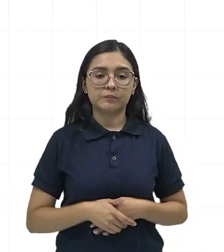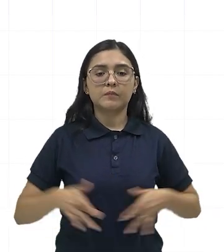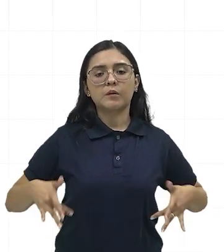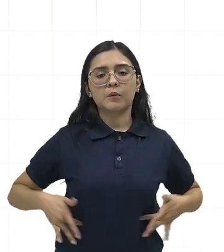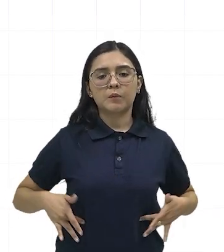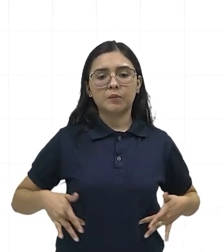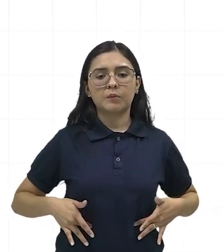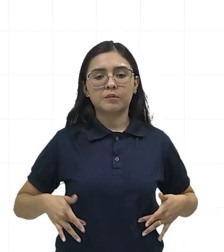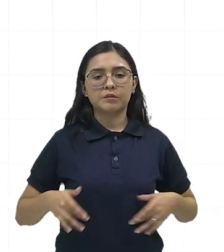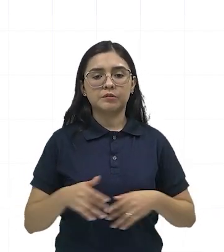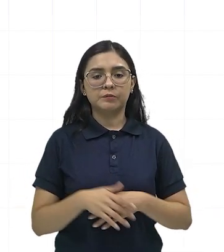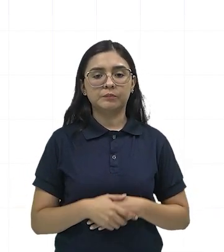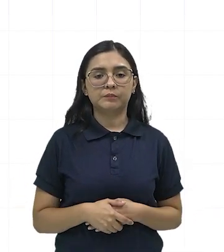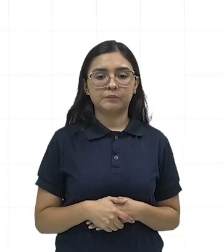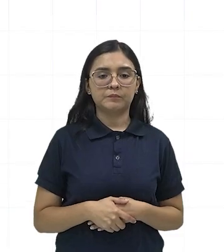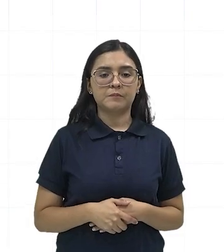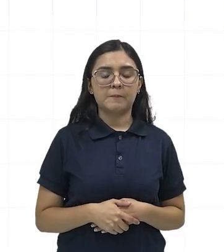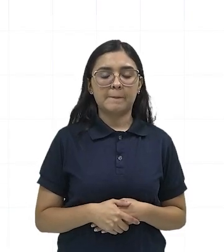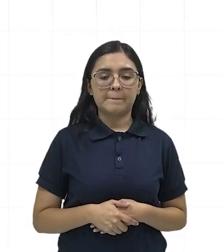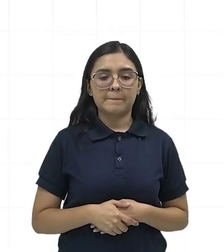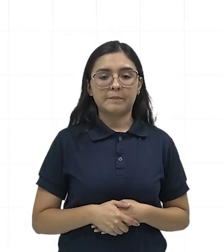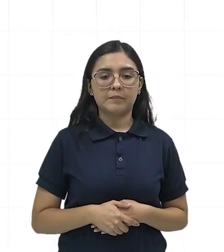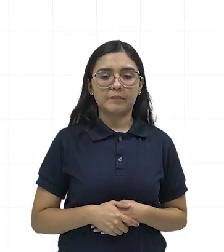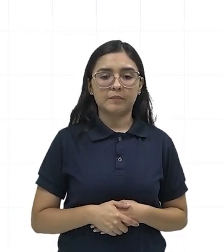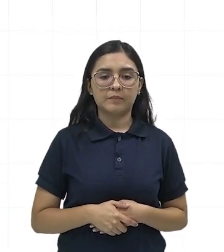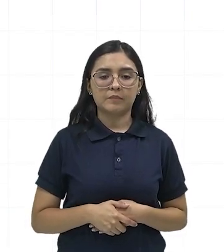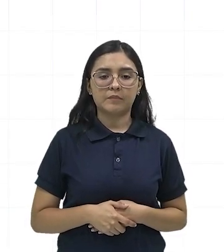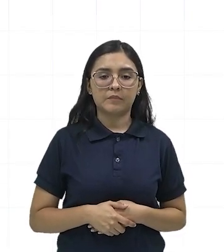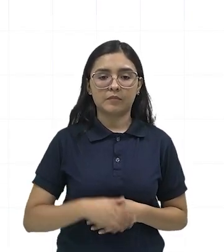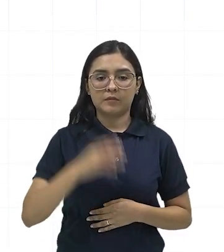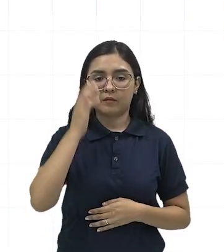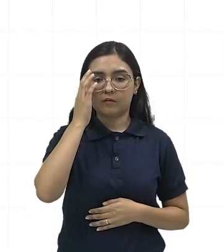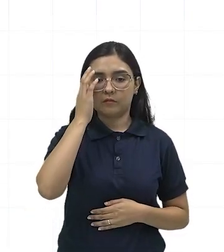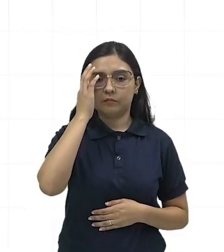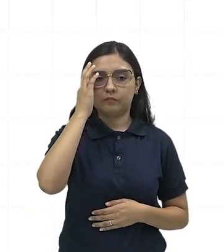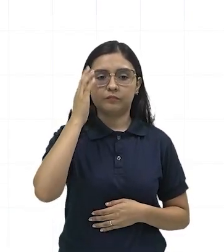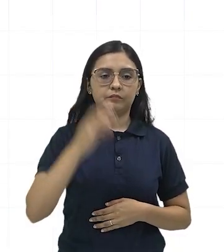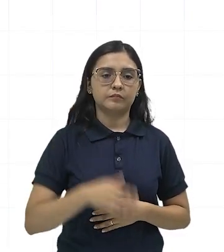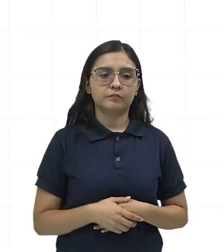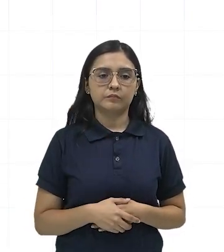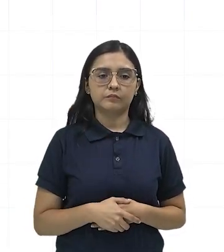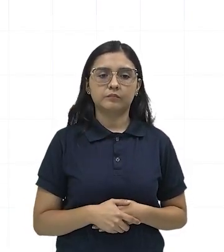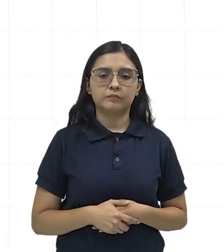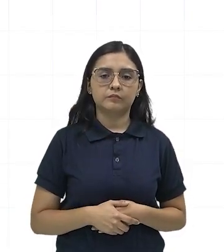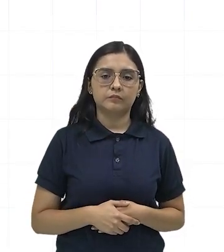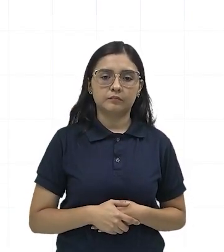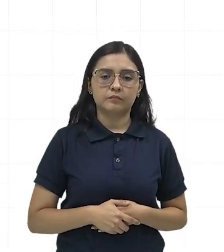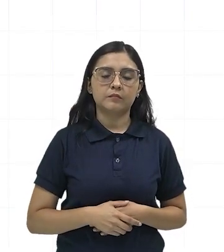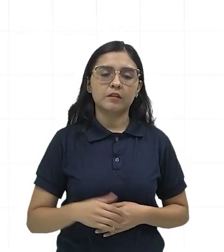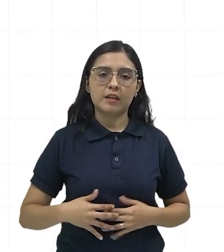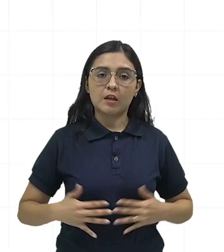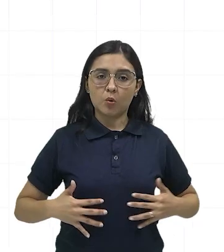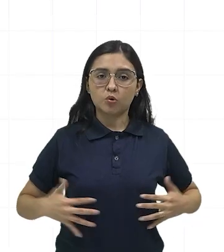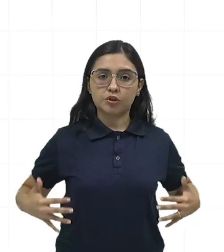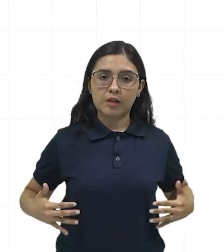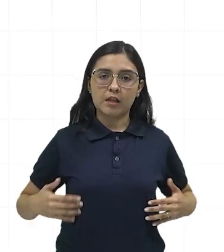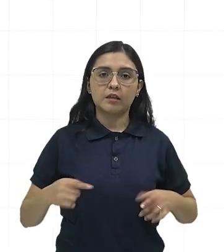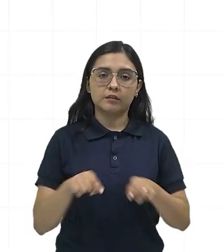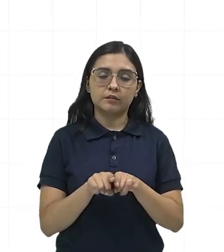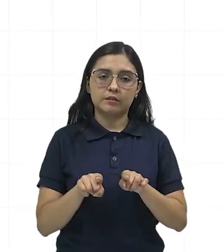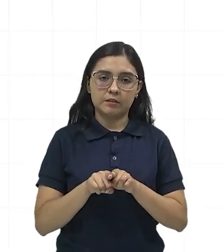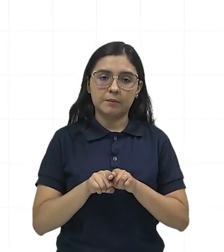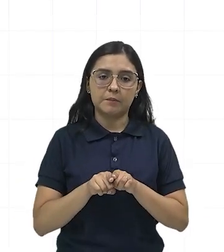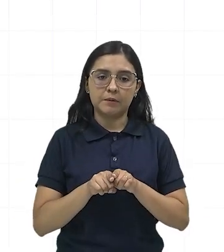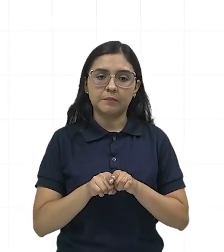pelo meio, né? Vamos dizer assim, por baixo, melhor falar assim, por baixo das costelas, né? Então no meio ali